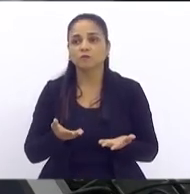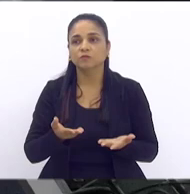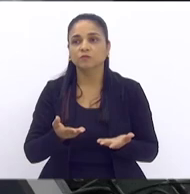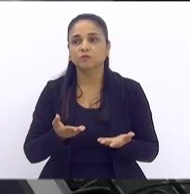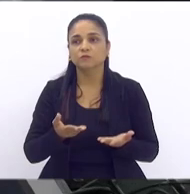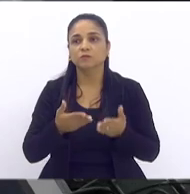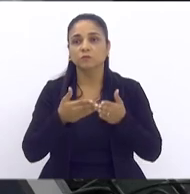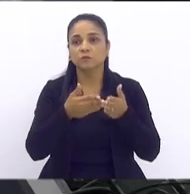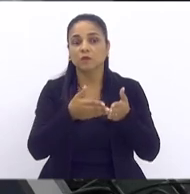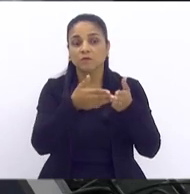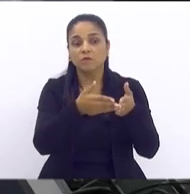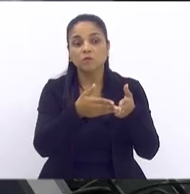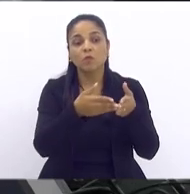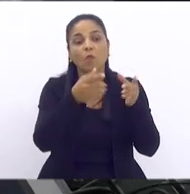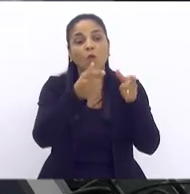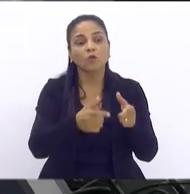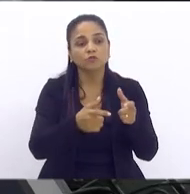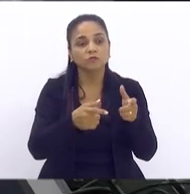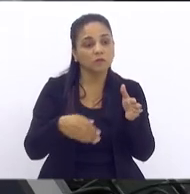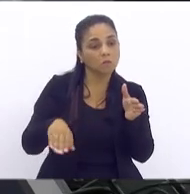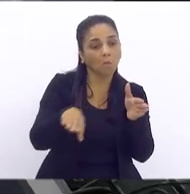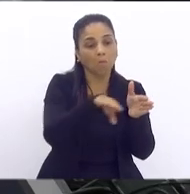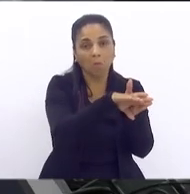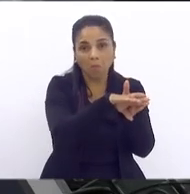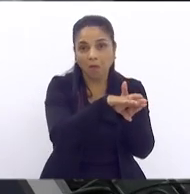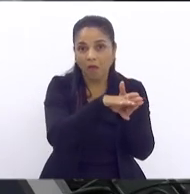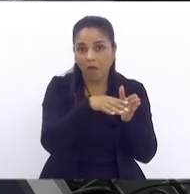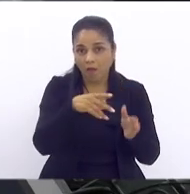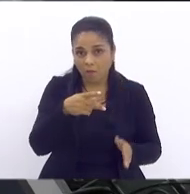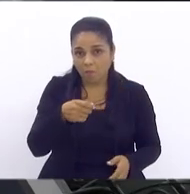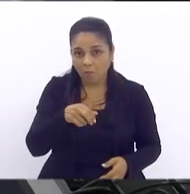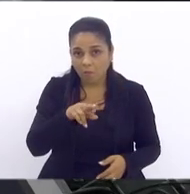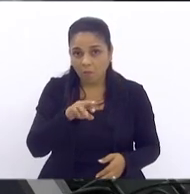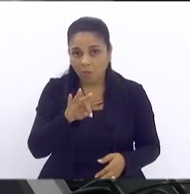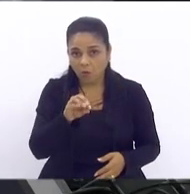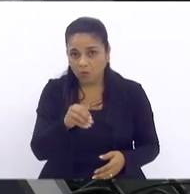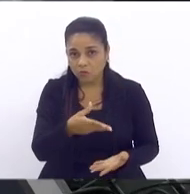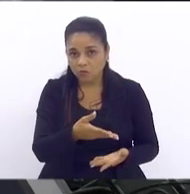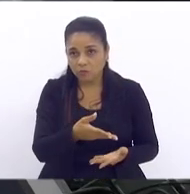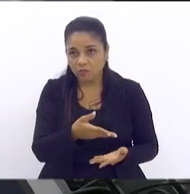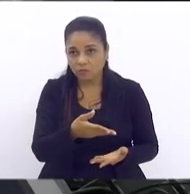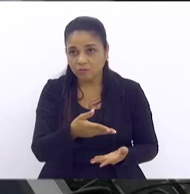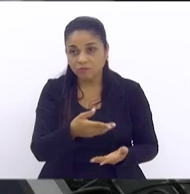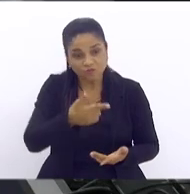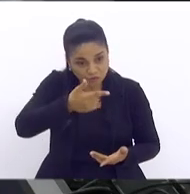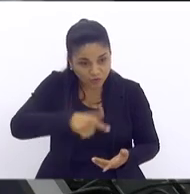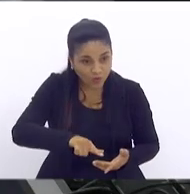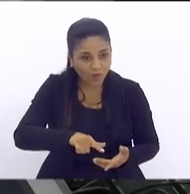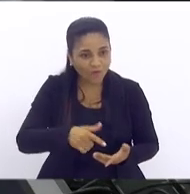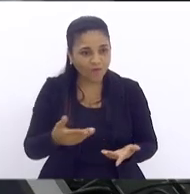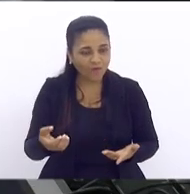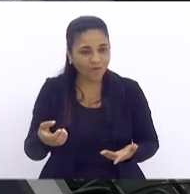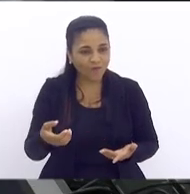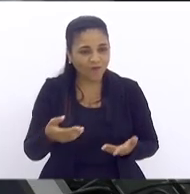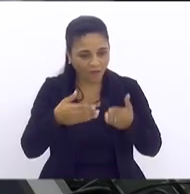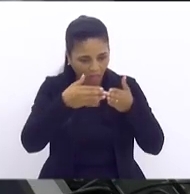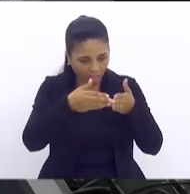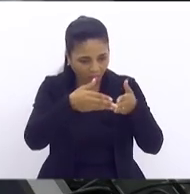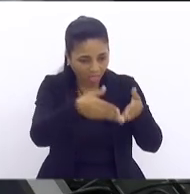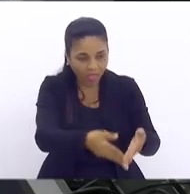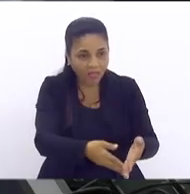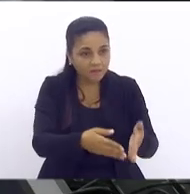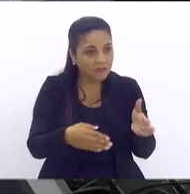no porto aqui. Está atracado no porto. Que pode imagina acontecer novamente um novo acidente. Está atracado no